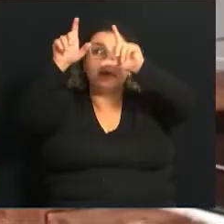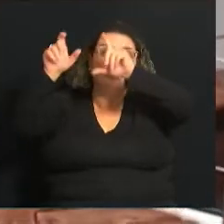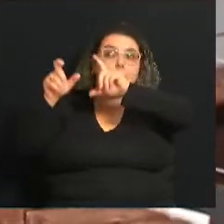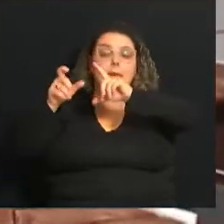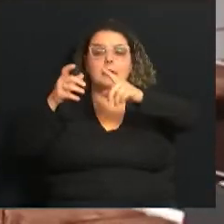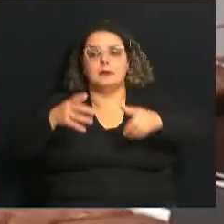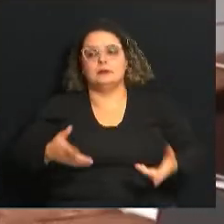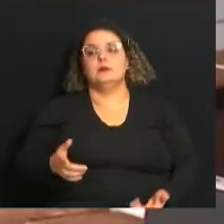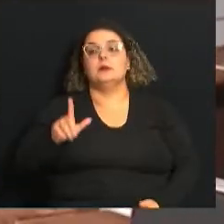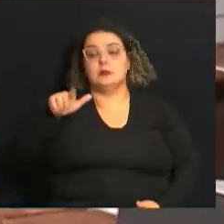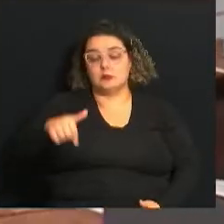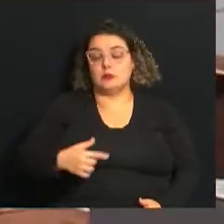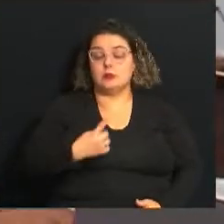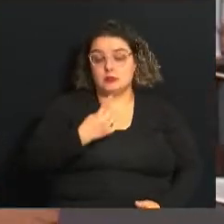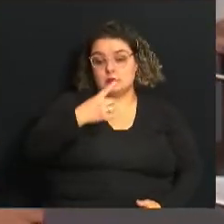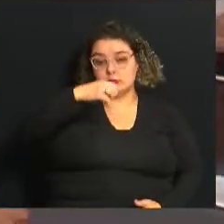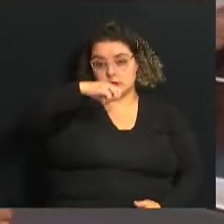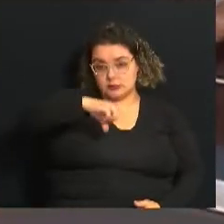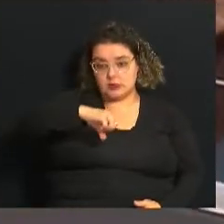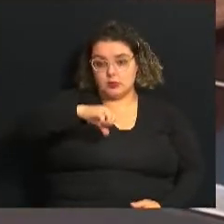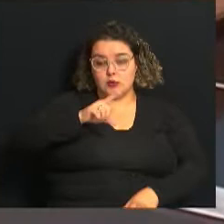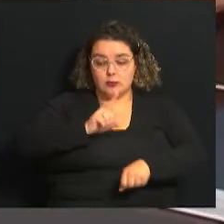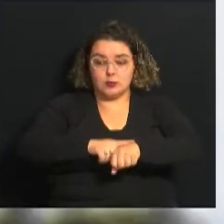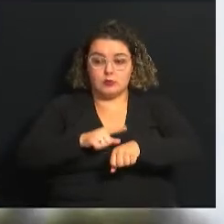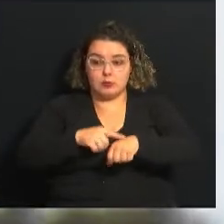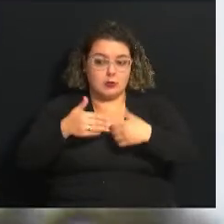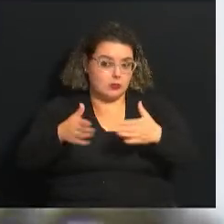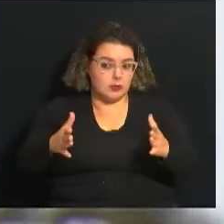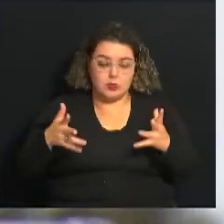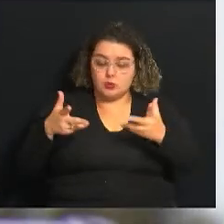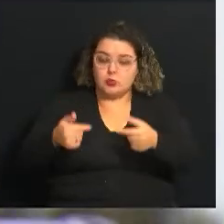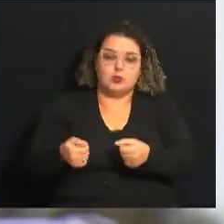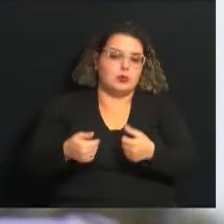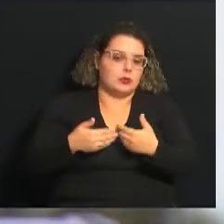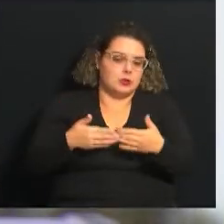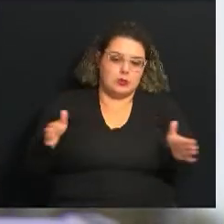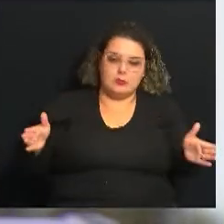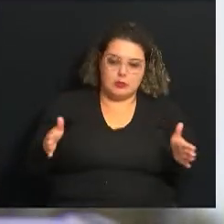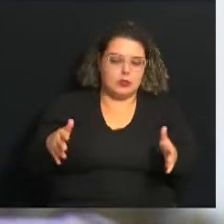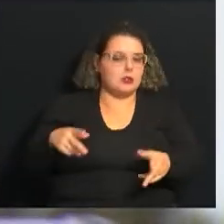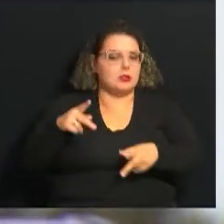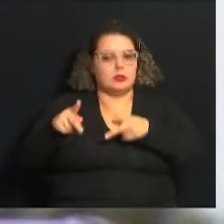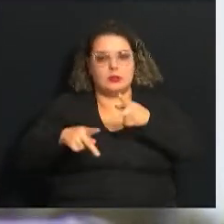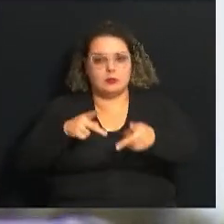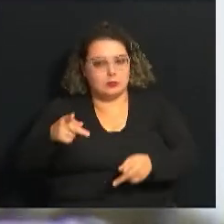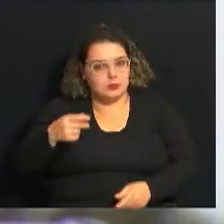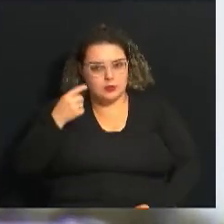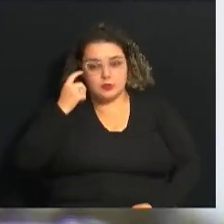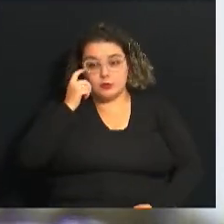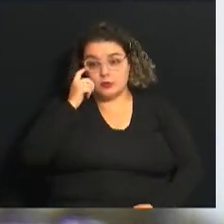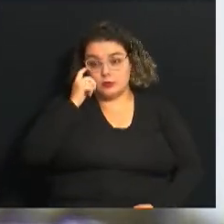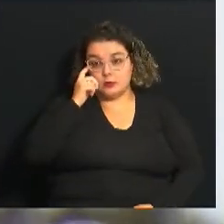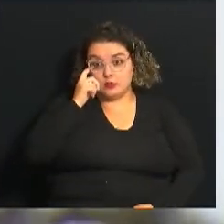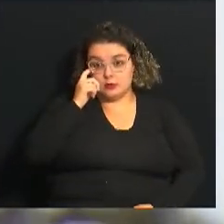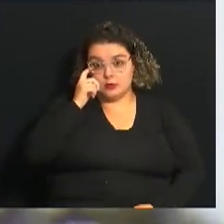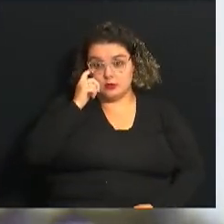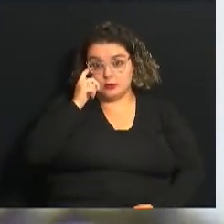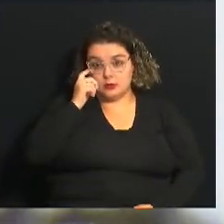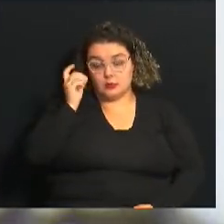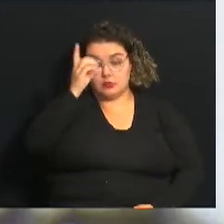das 19 horas, aberta ao público também. Aliás, toda a programação é aberta ao público. E no domingo, no Parque do